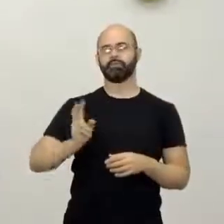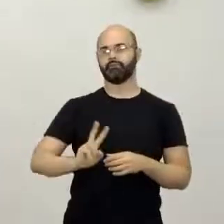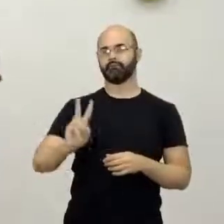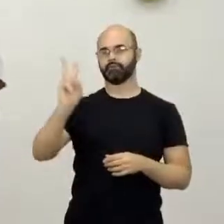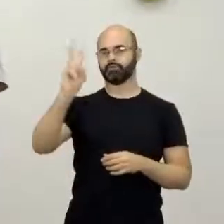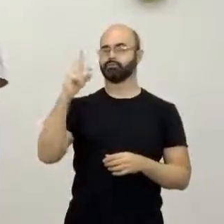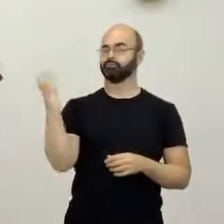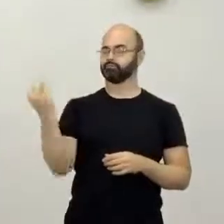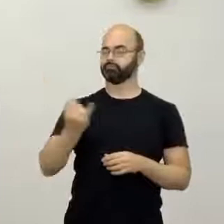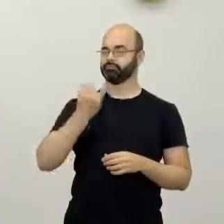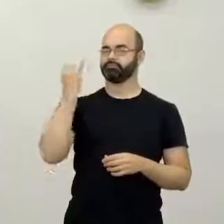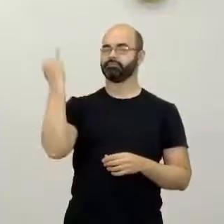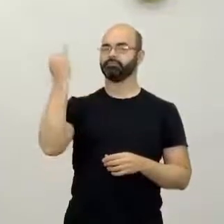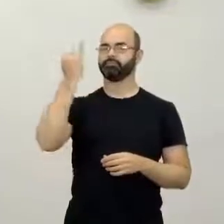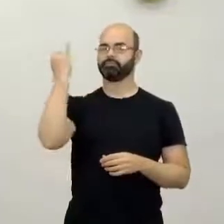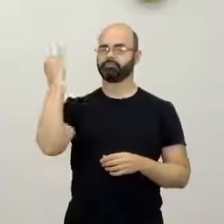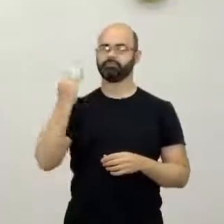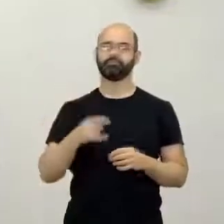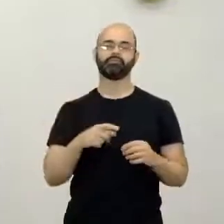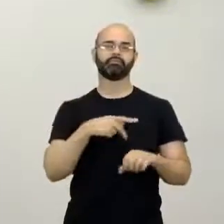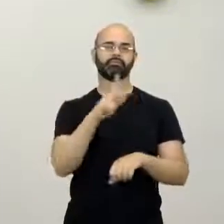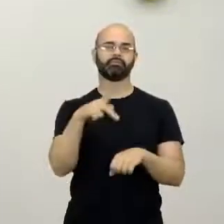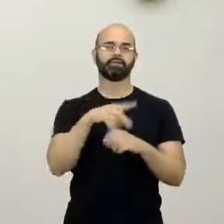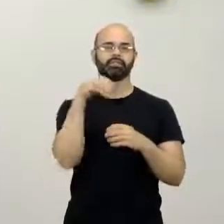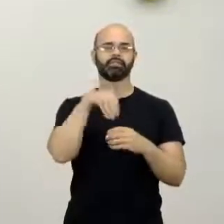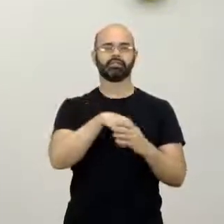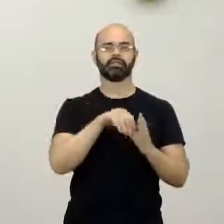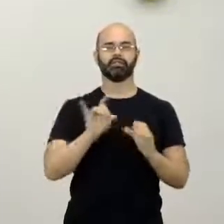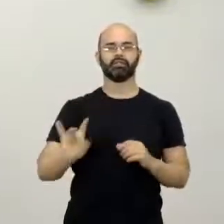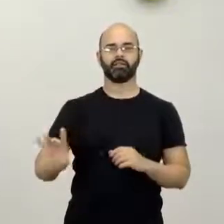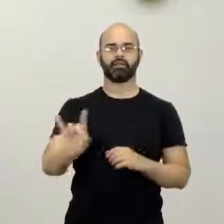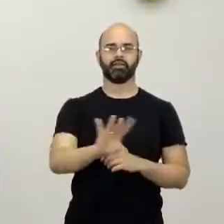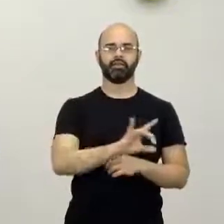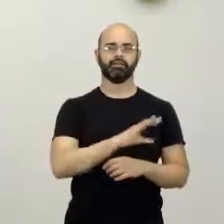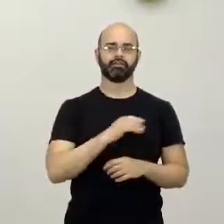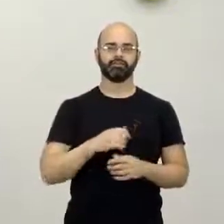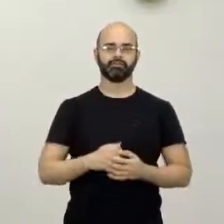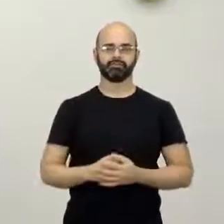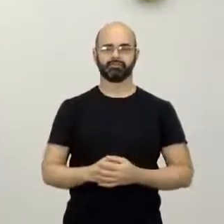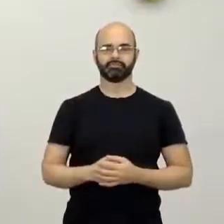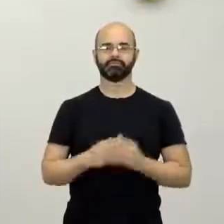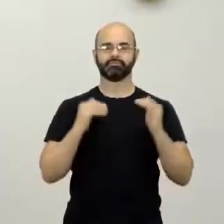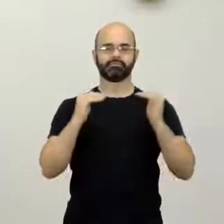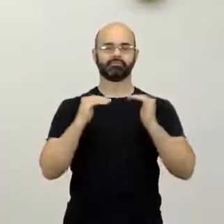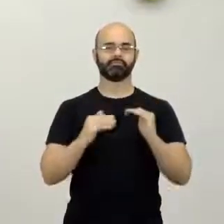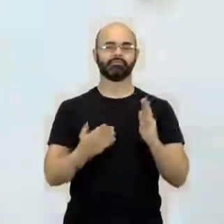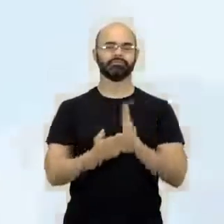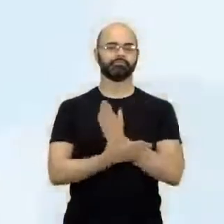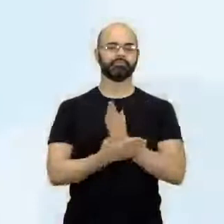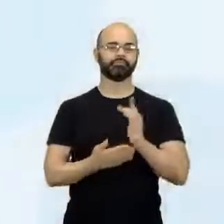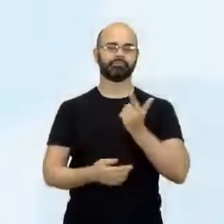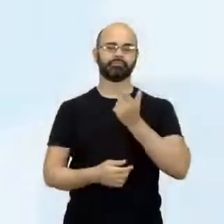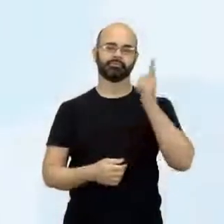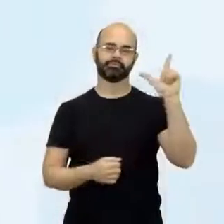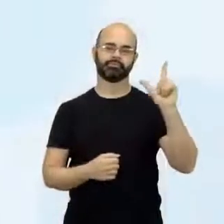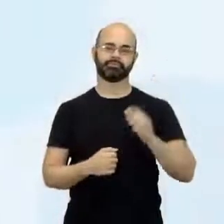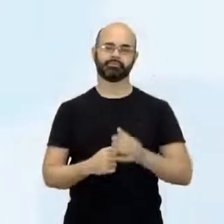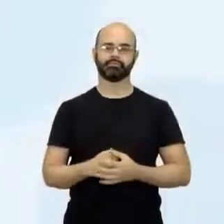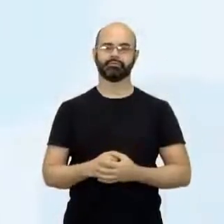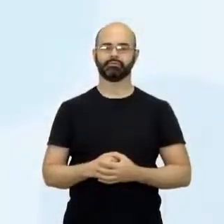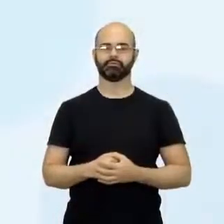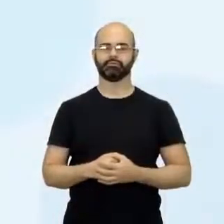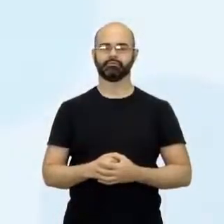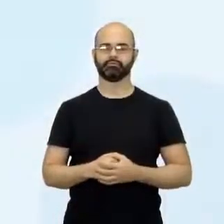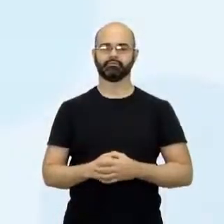grande importância dentro dos países, tá certo? Aí a próxima aí que nós vamos ter uma outra divisão, que muita gente conhece, que é